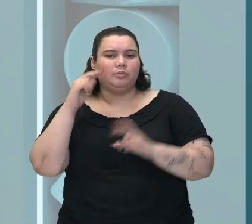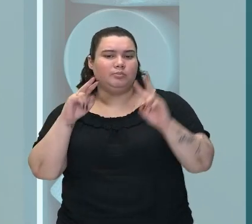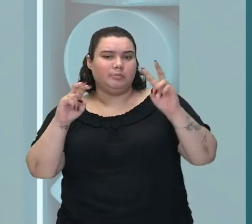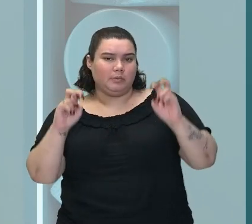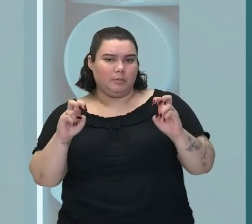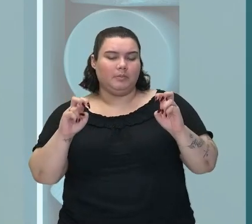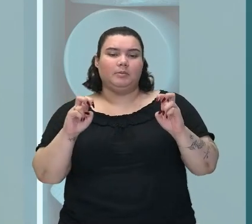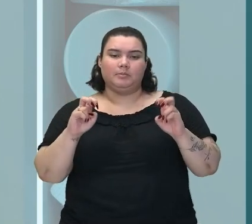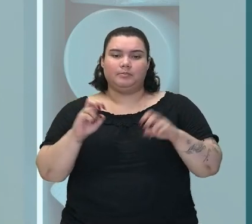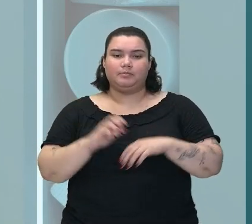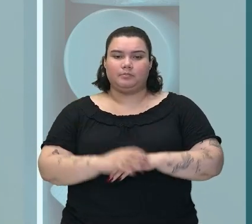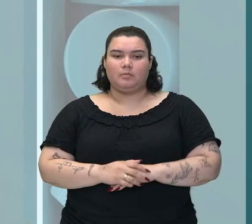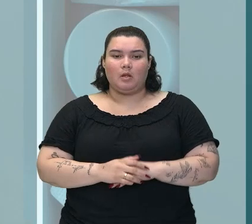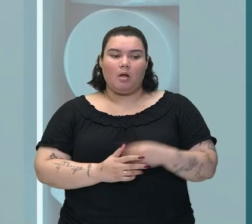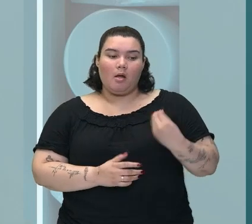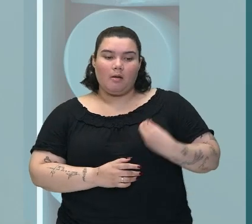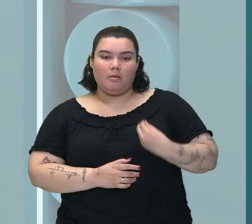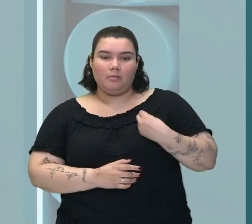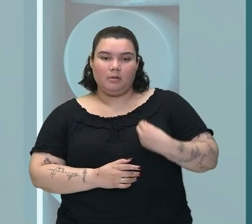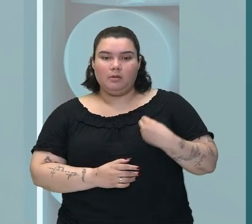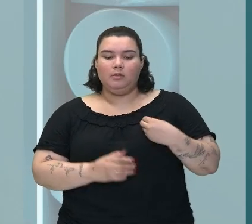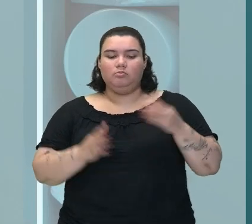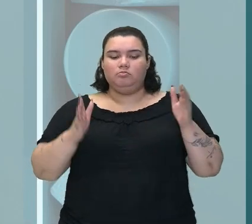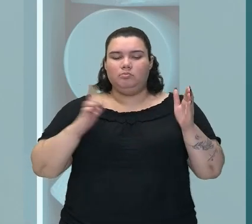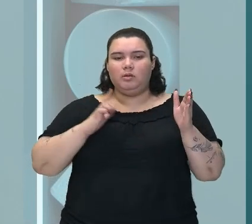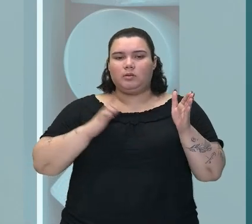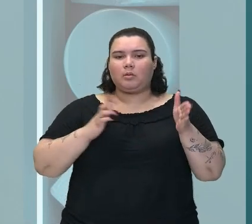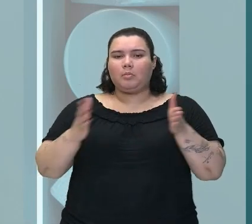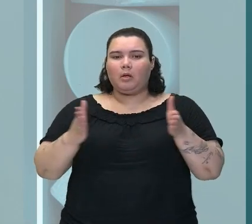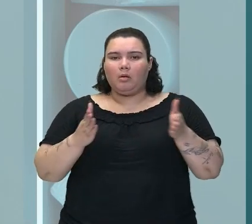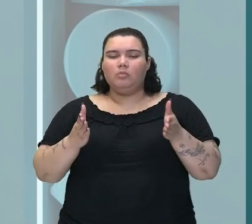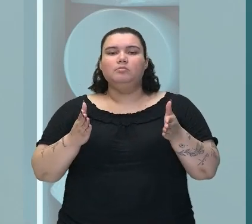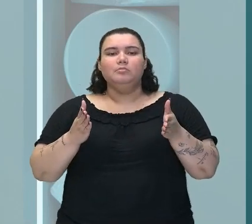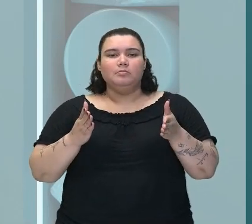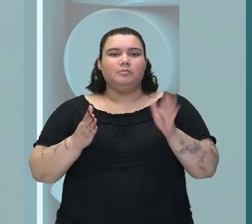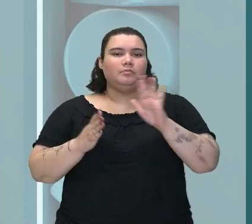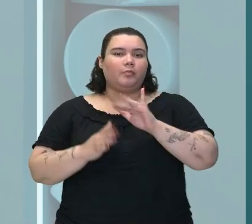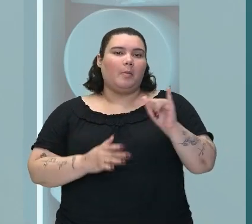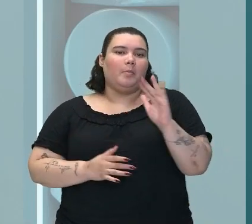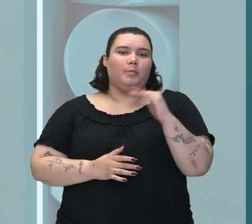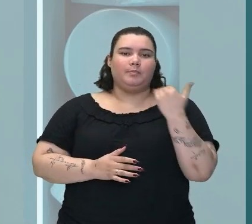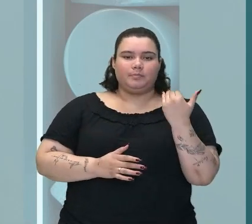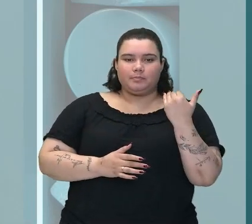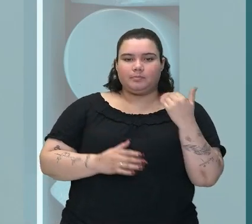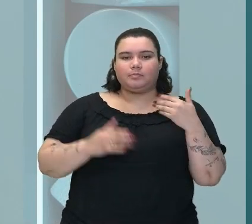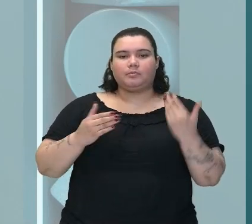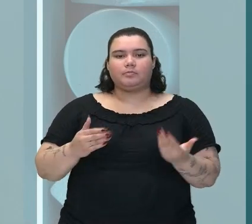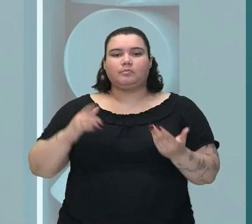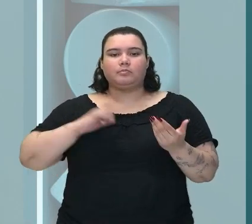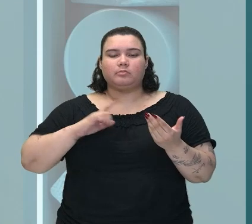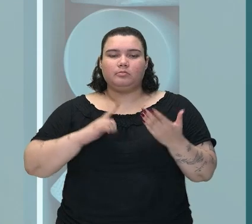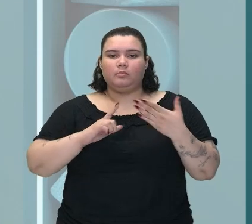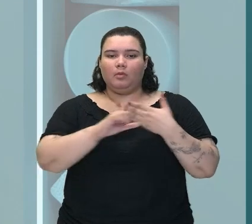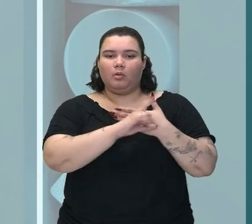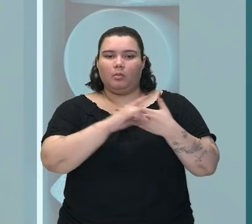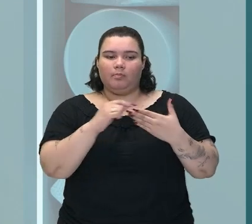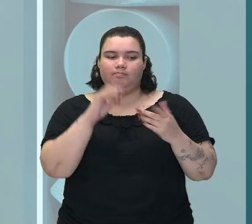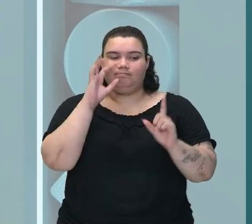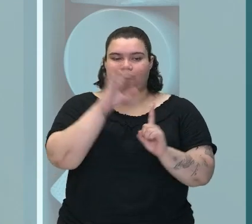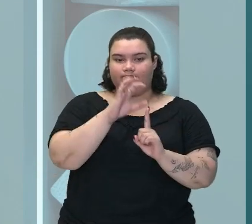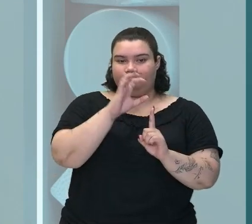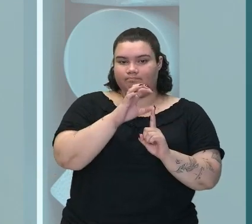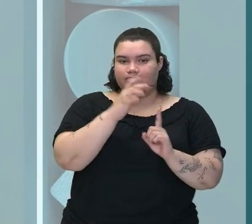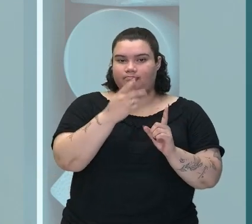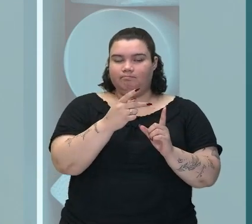isso, sobre a vida breve e também sobre o fim da vida. Então a gente tem o eu lírico que é influenciado ali desde a